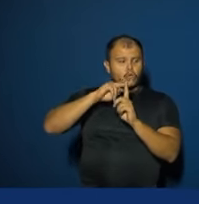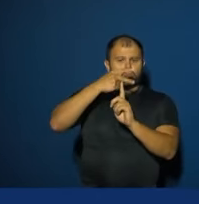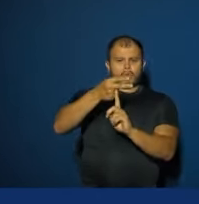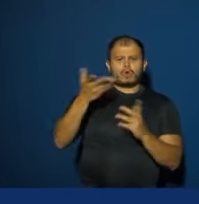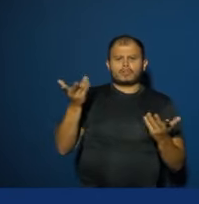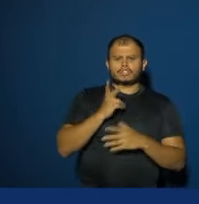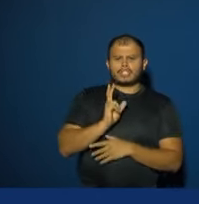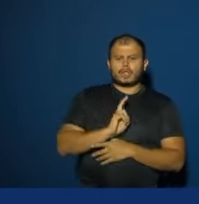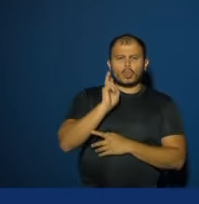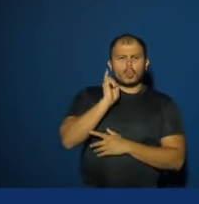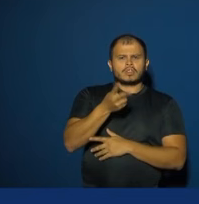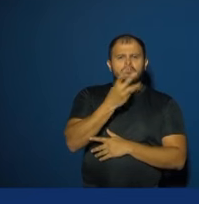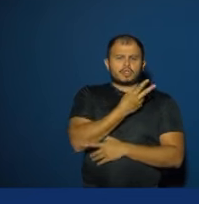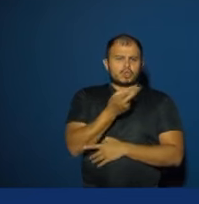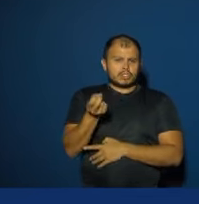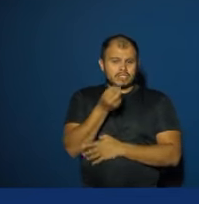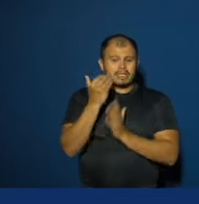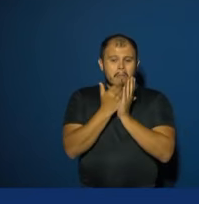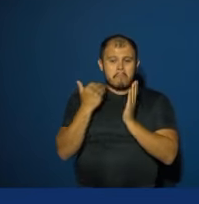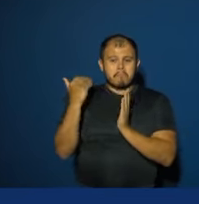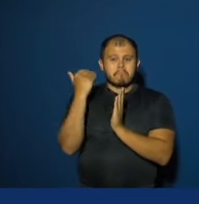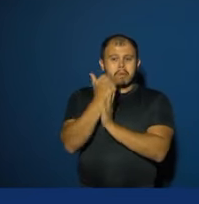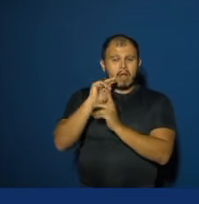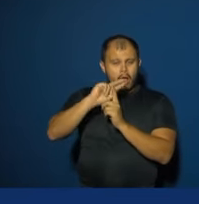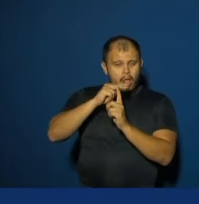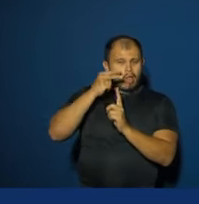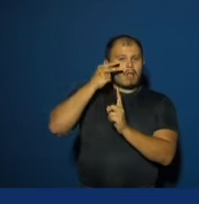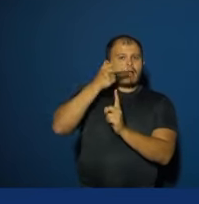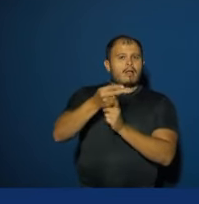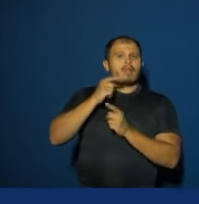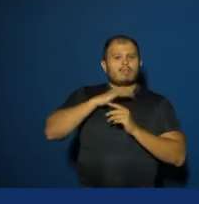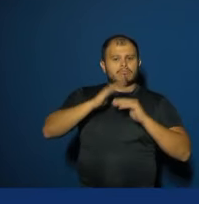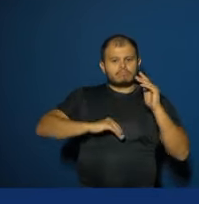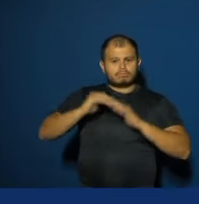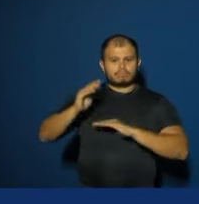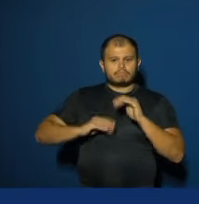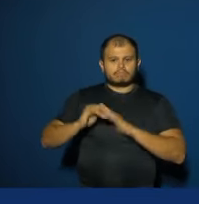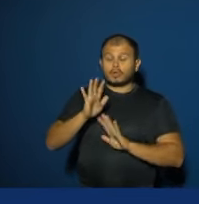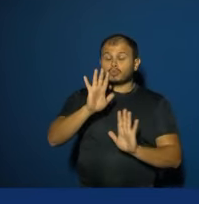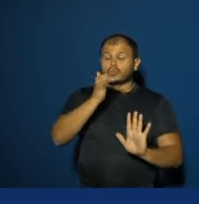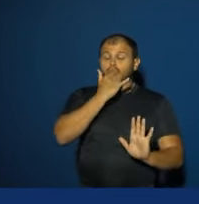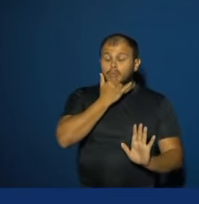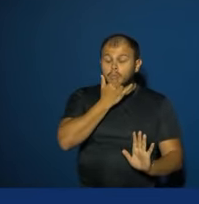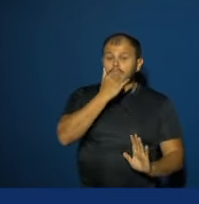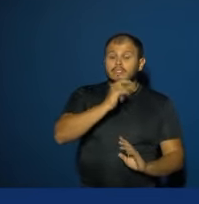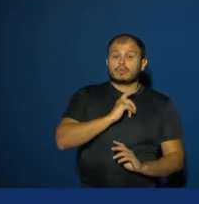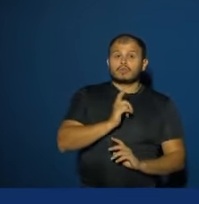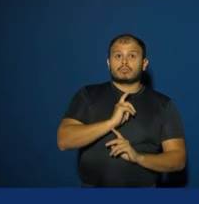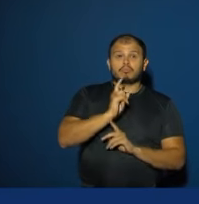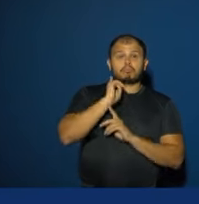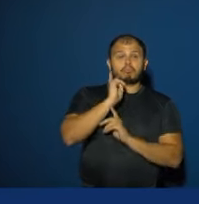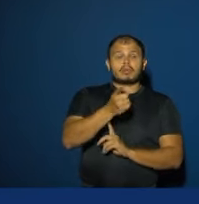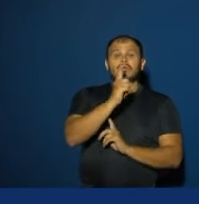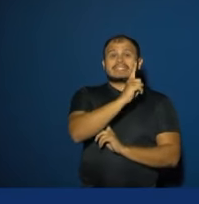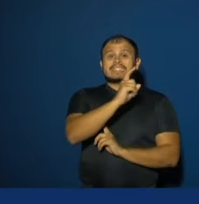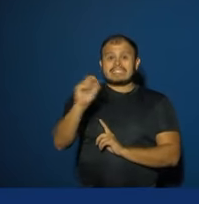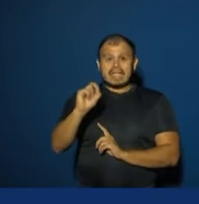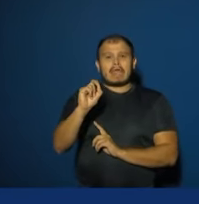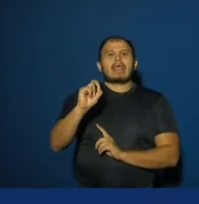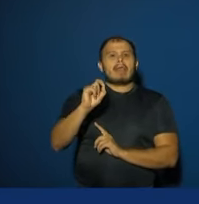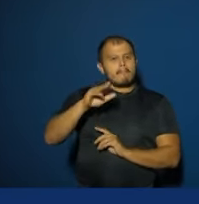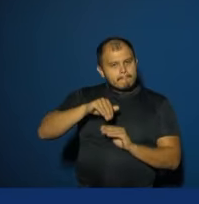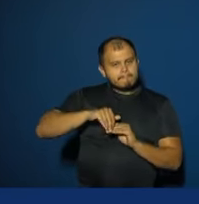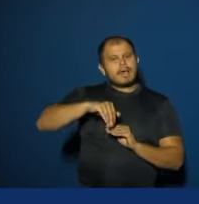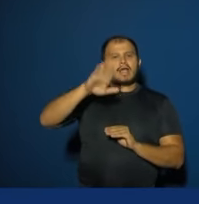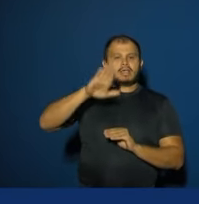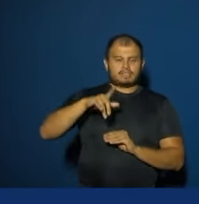2200 a mais operações desse tipo né de que desculpa são no total 2200 São 100 operações a mais